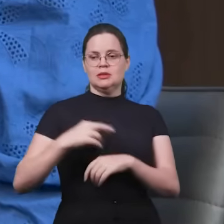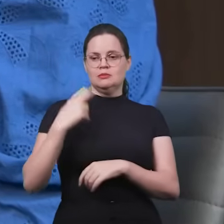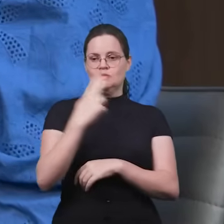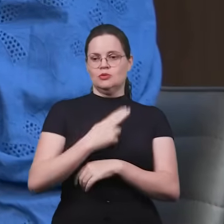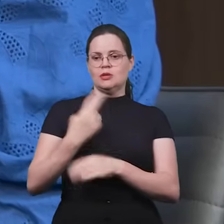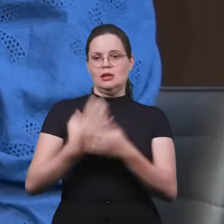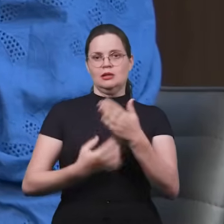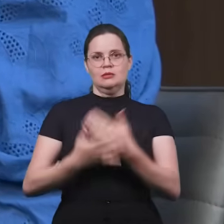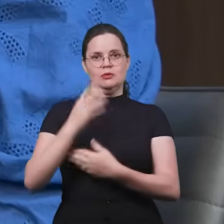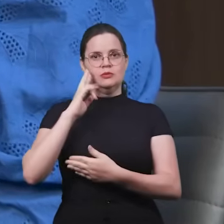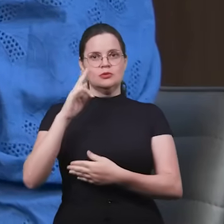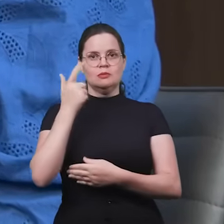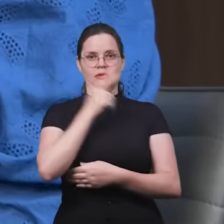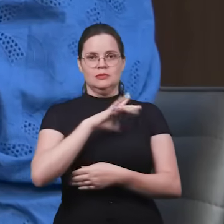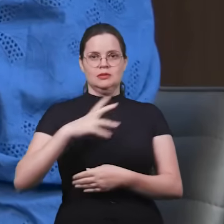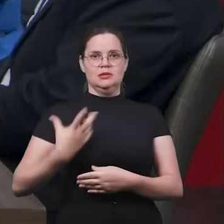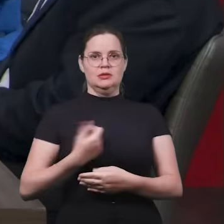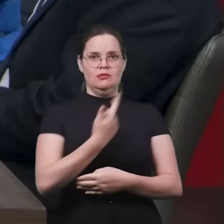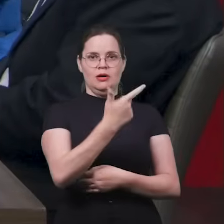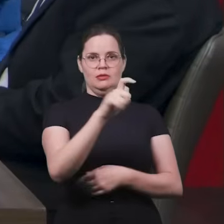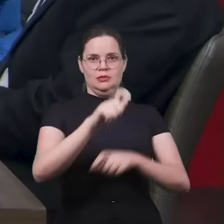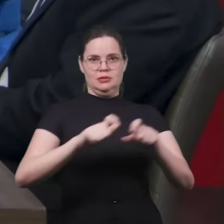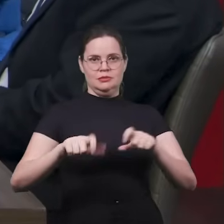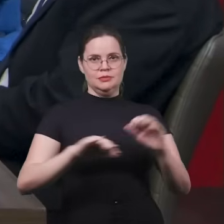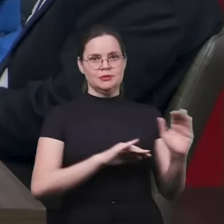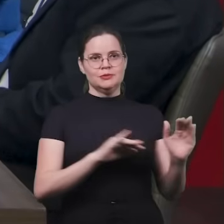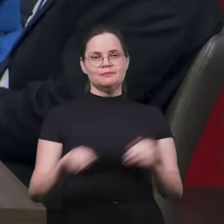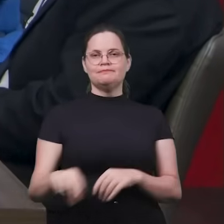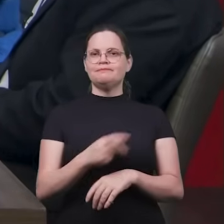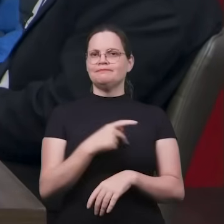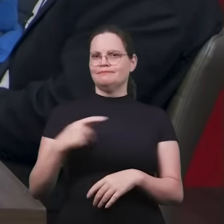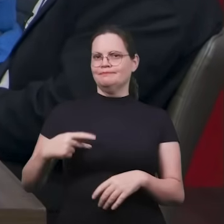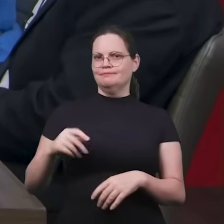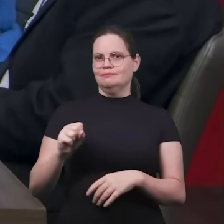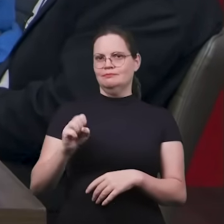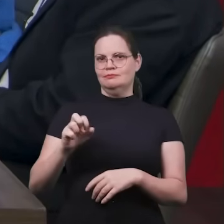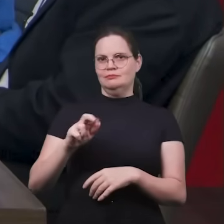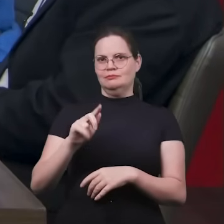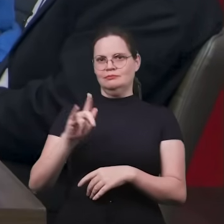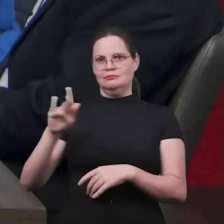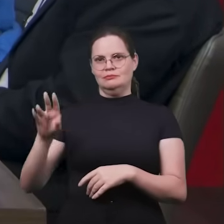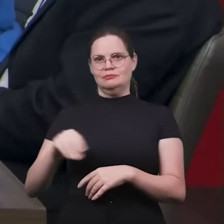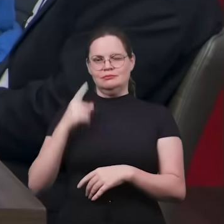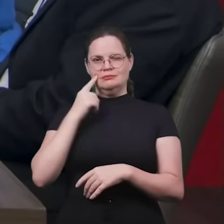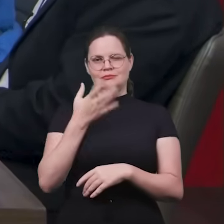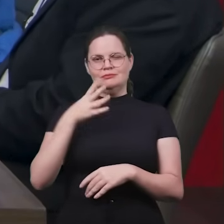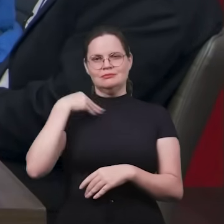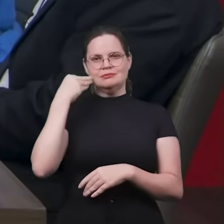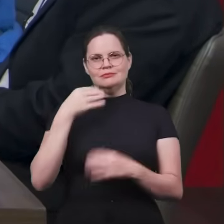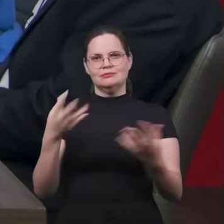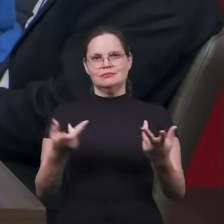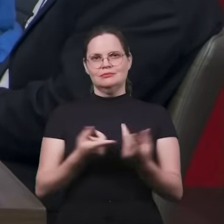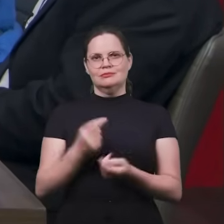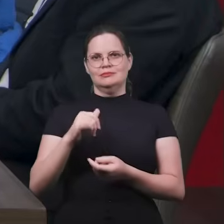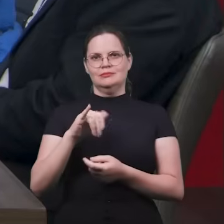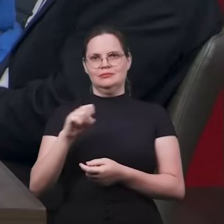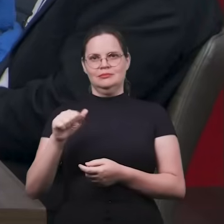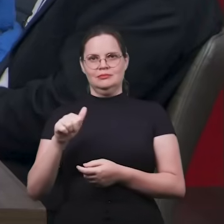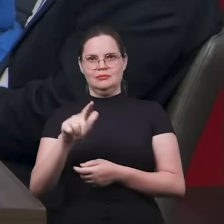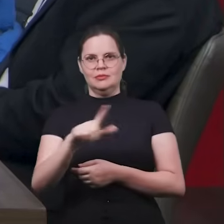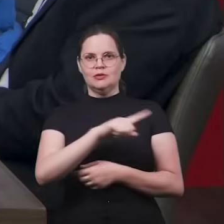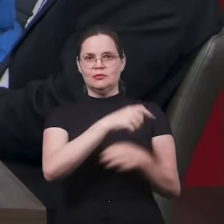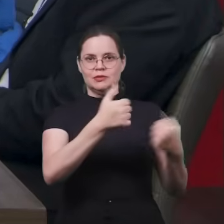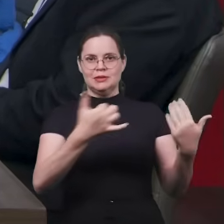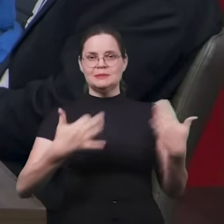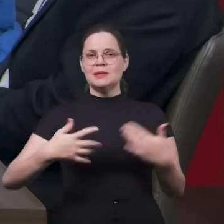de salvação. Pastor Sérgio, depois dessa experiência tão rica da Isabel,